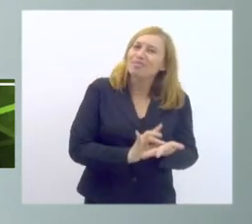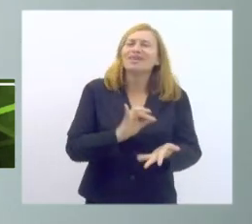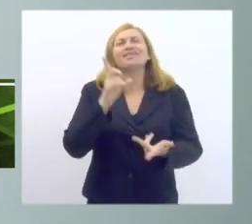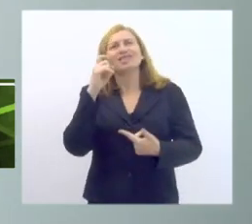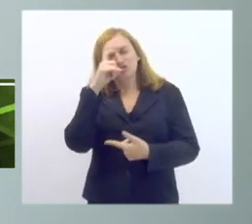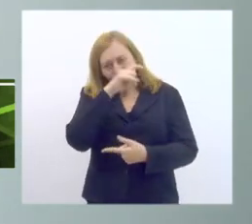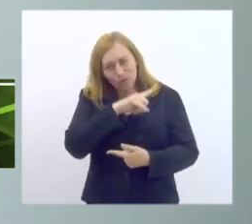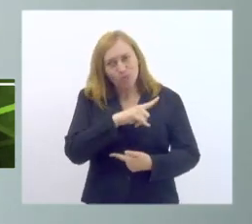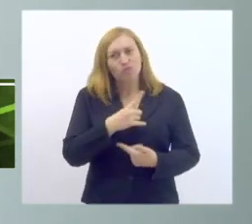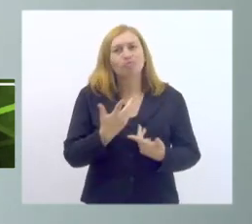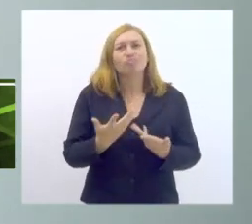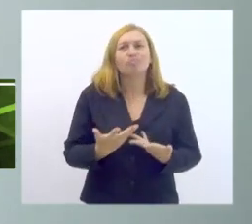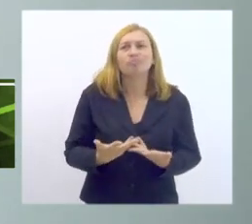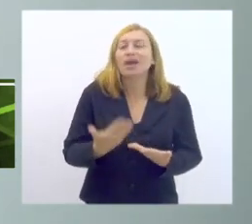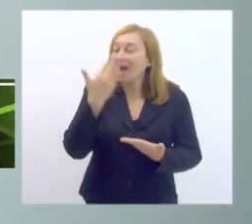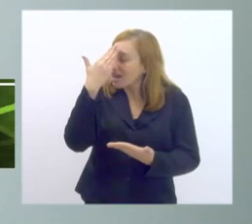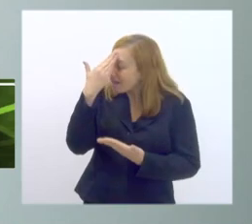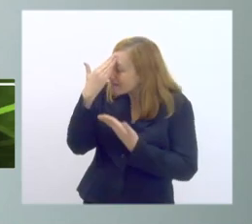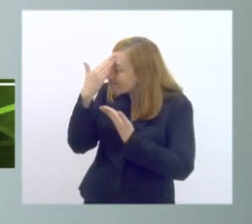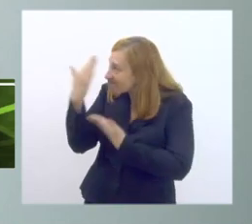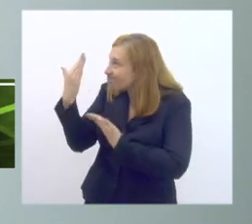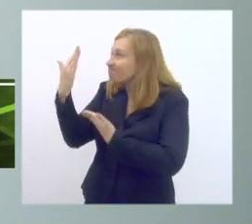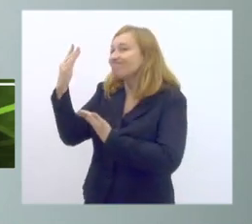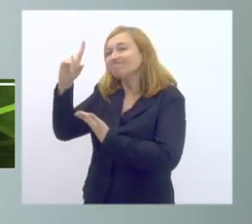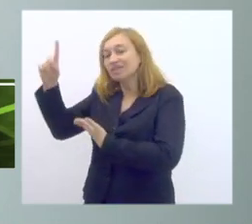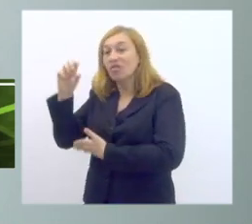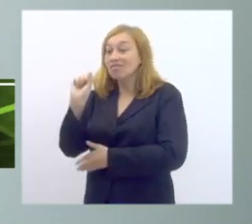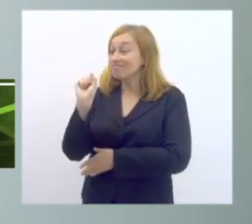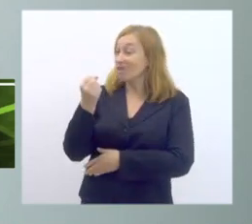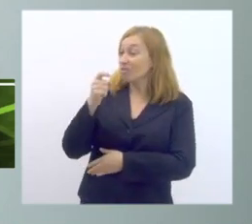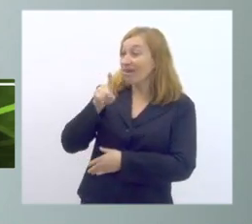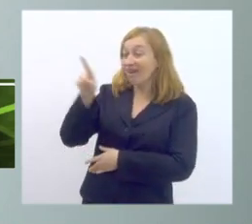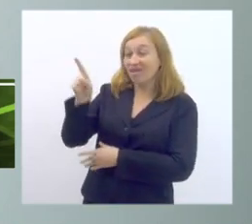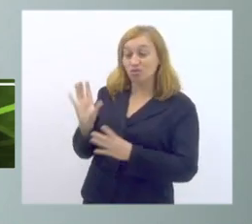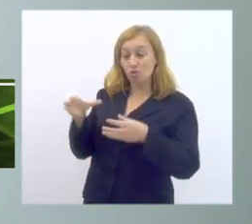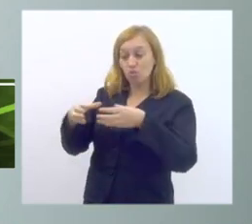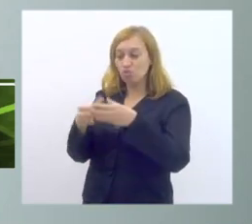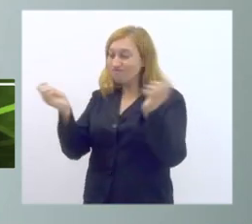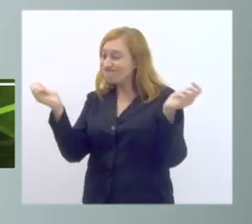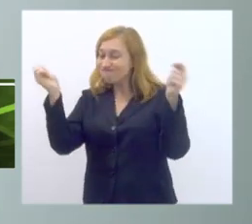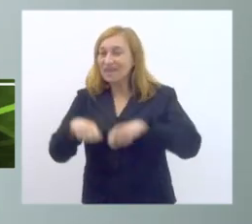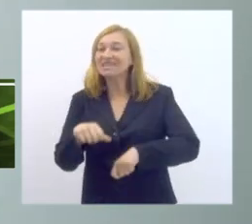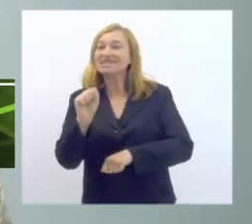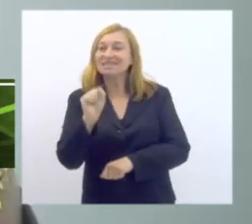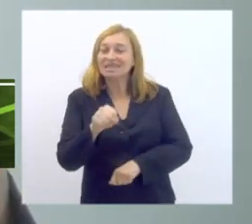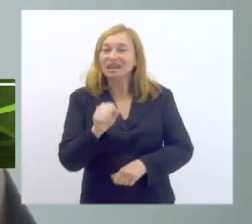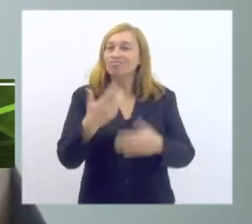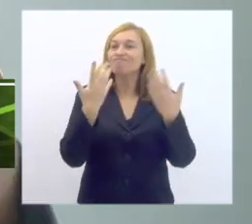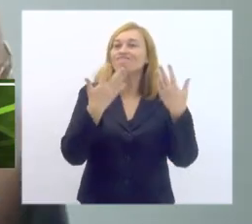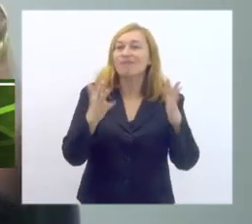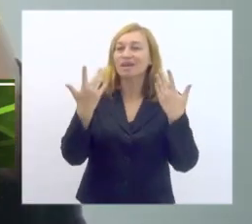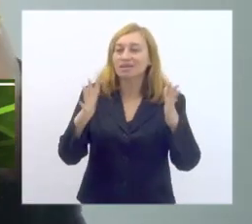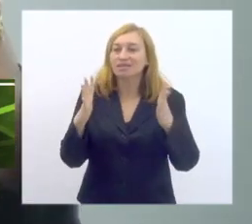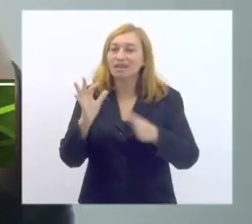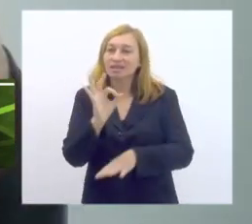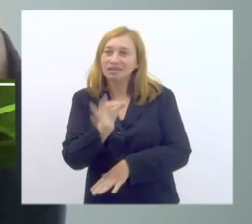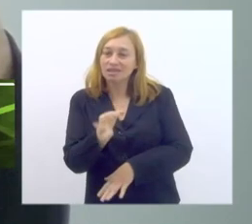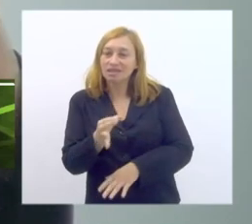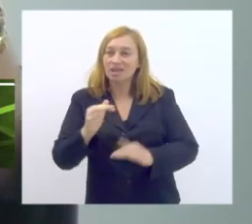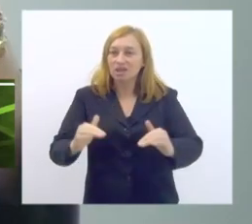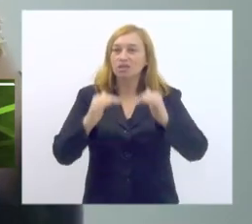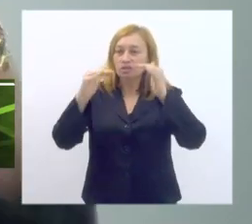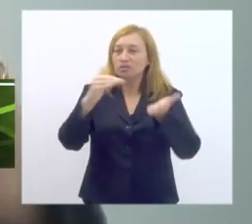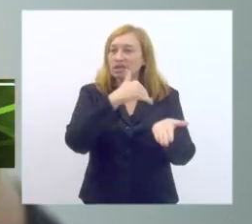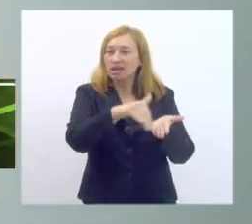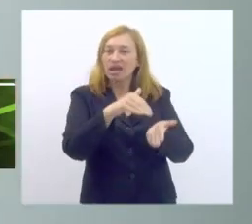muito difícil. Graças a Deus, lá em Saquarema, eu tenho uma equipe muito competente. Quero parabenizar publicamente a minha subsecretária